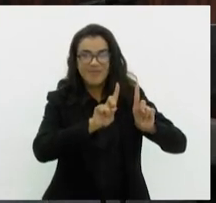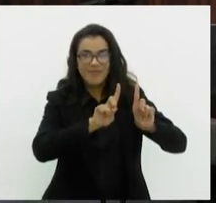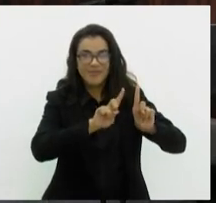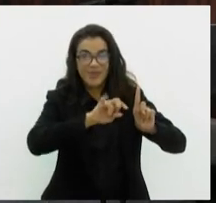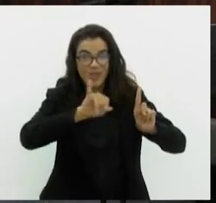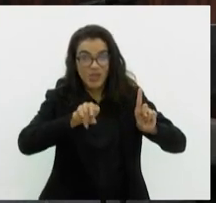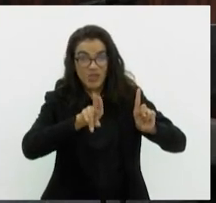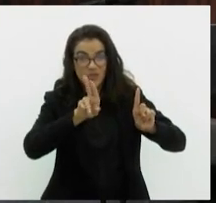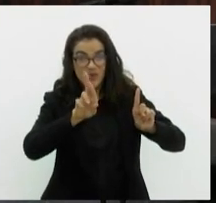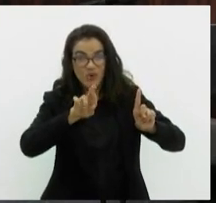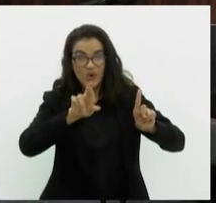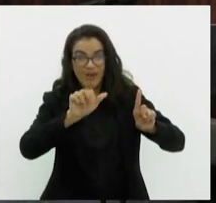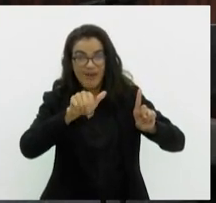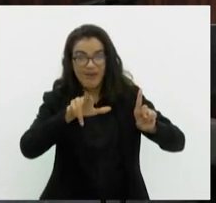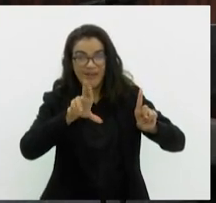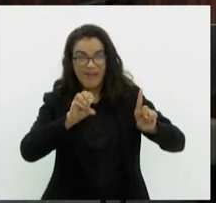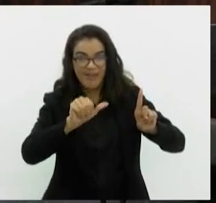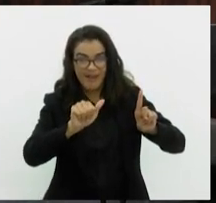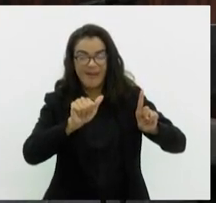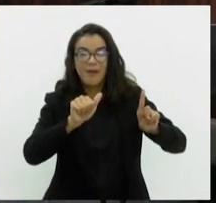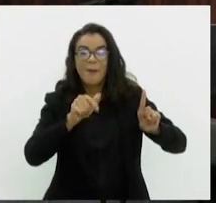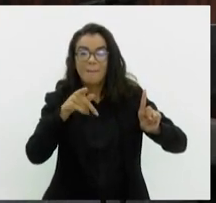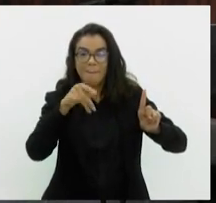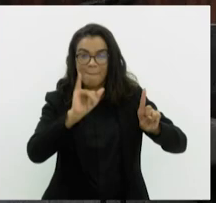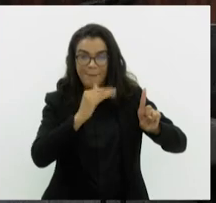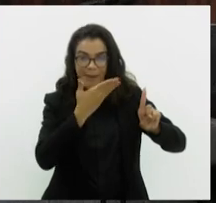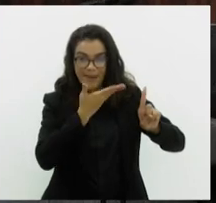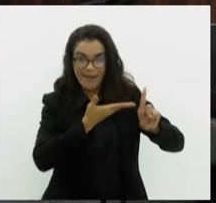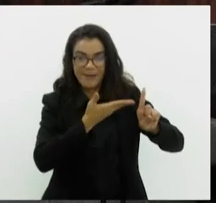pai dela, era